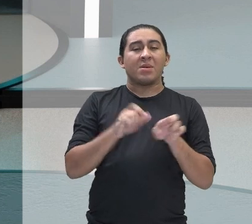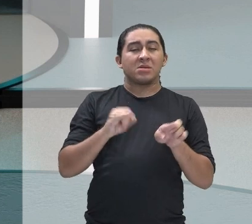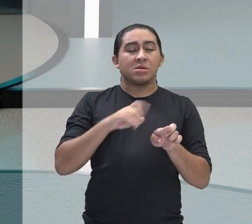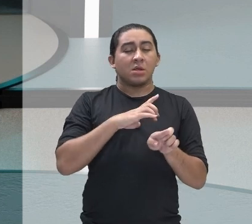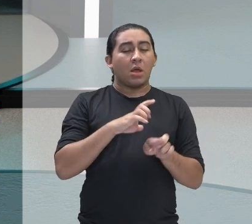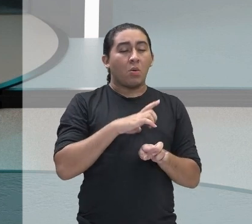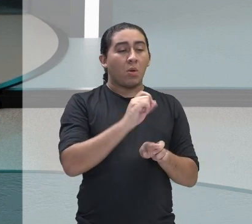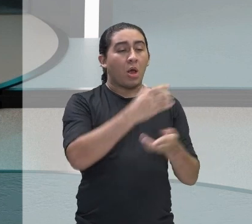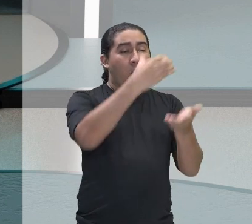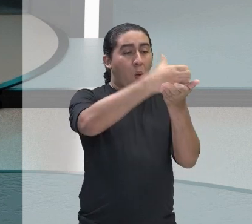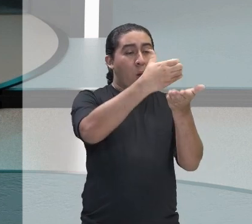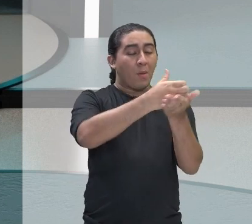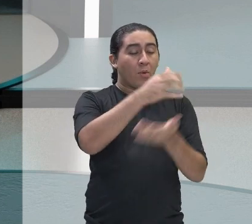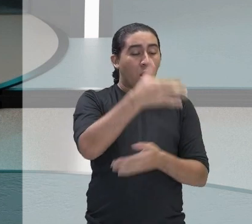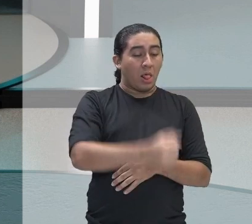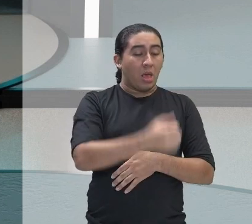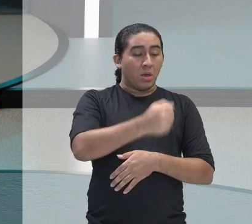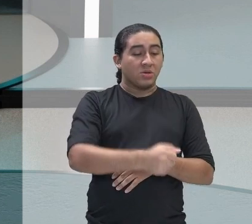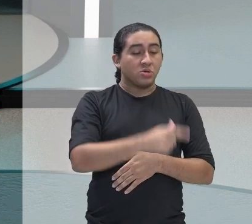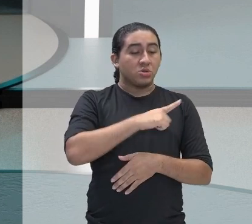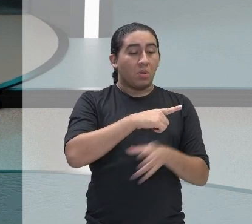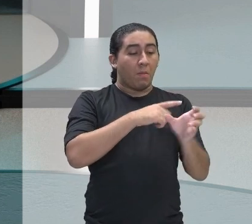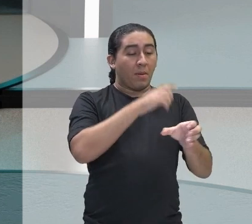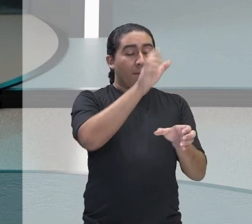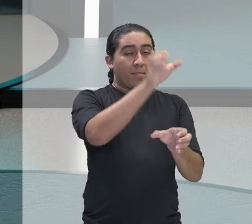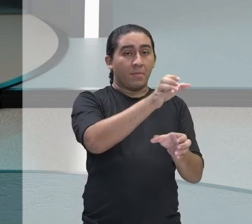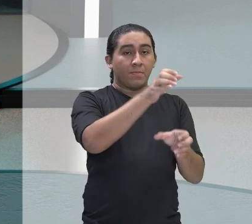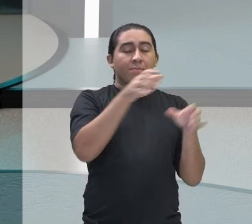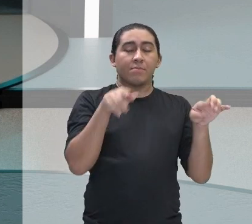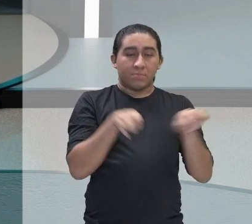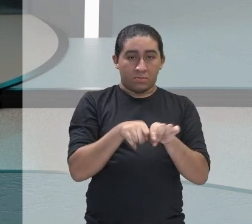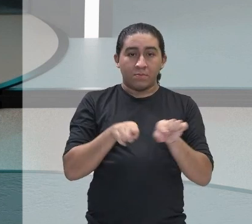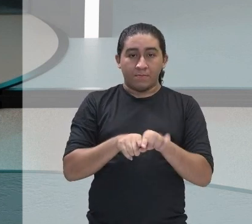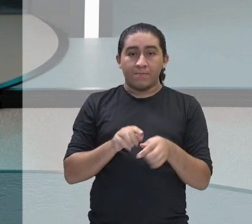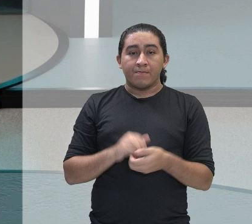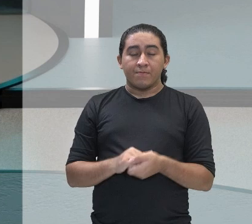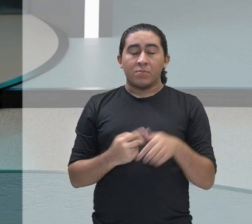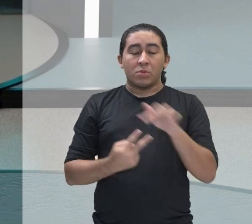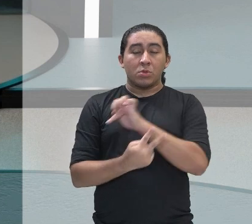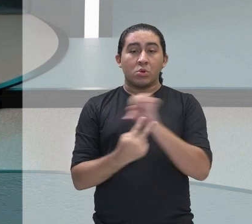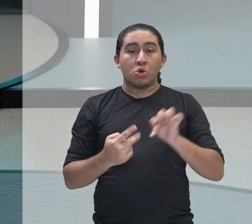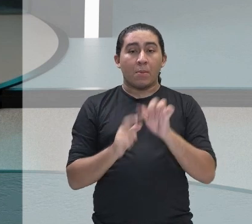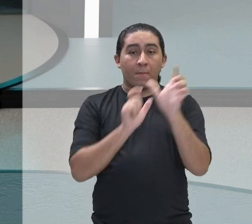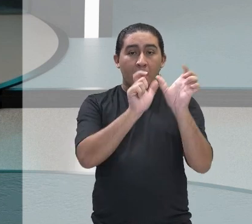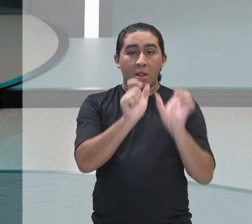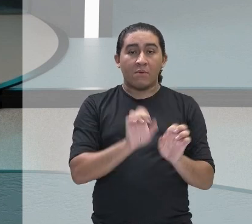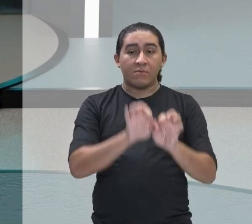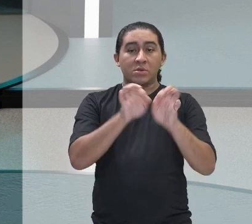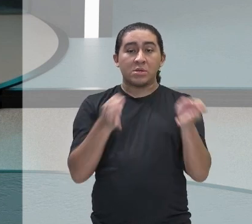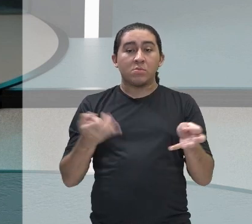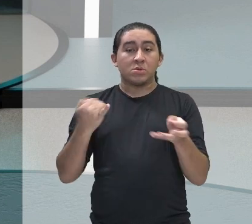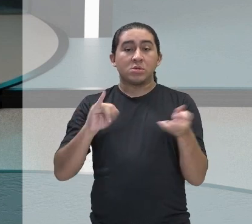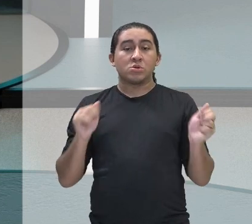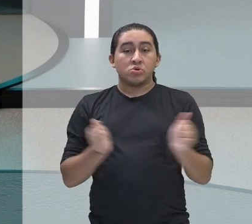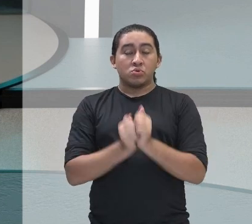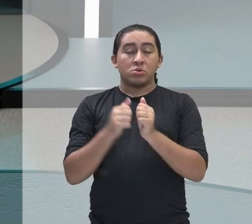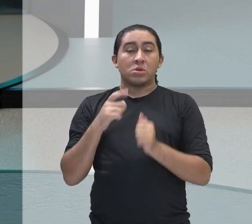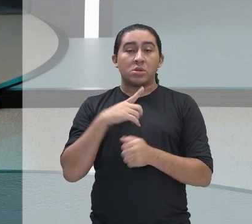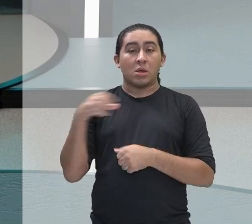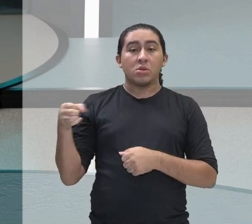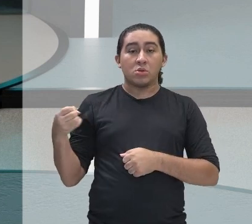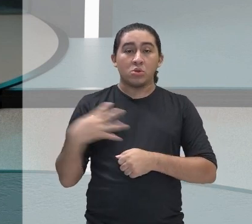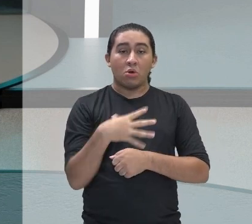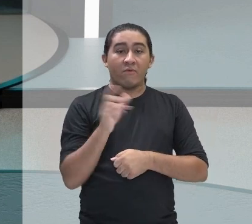são simples, né? Copo e leite, duas palavras simples que se juntaram e